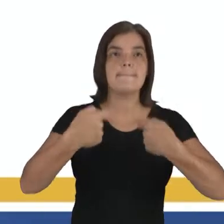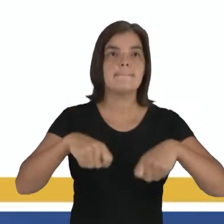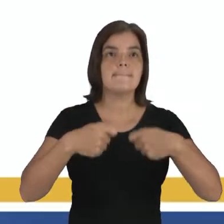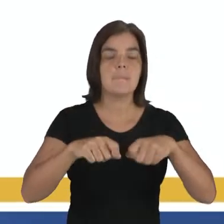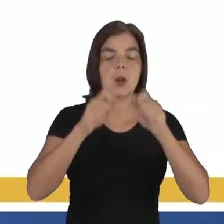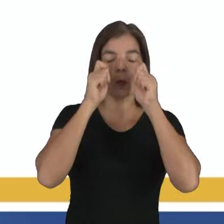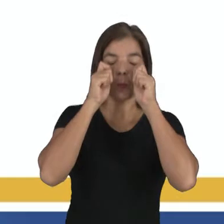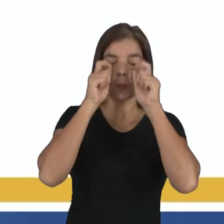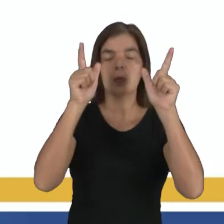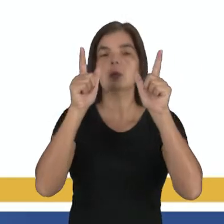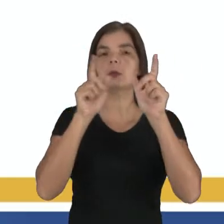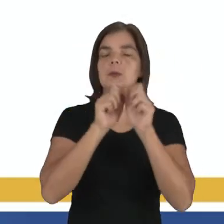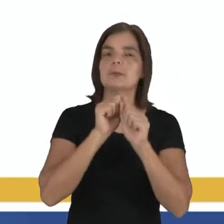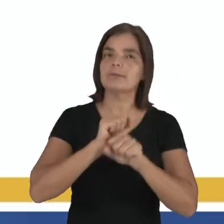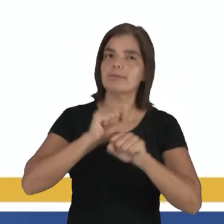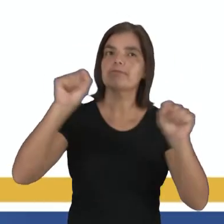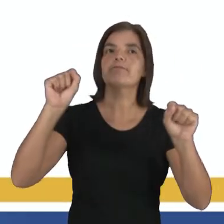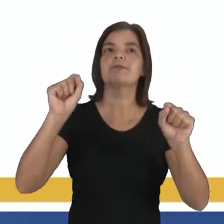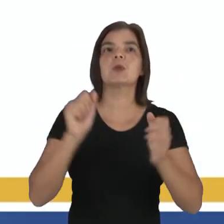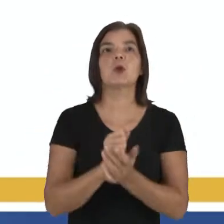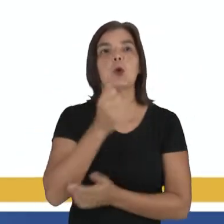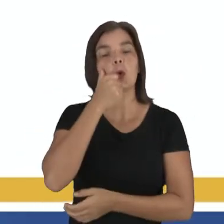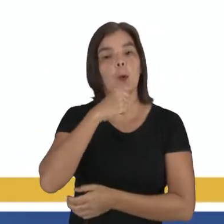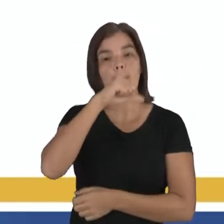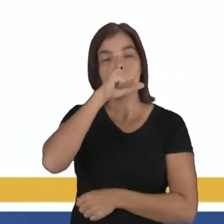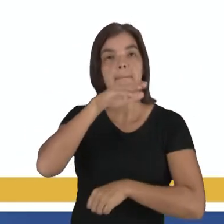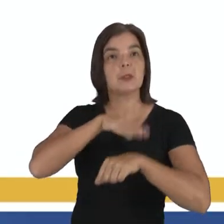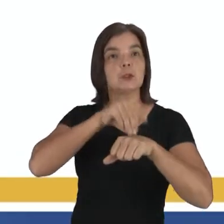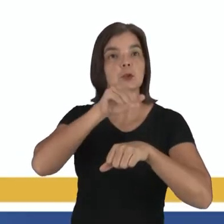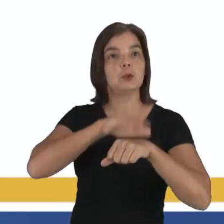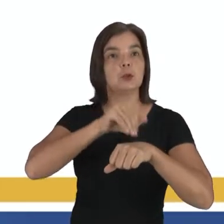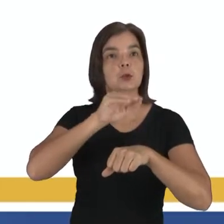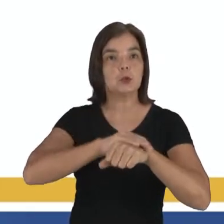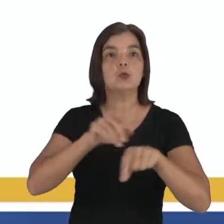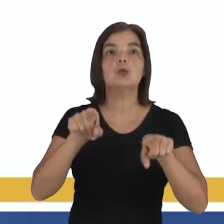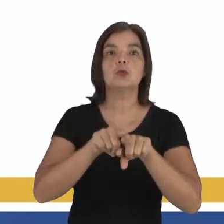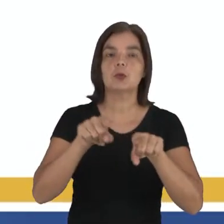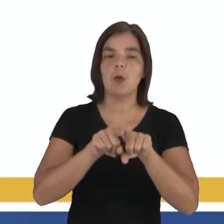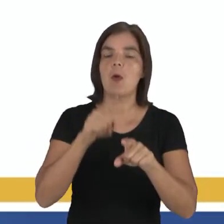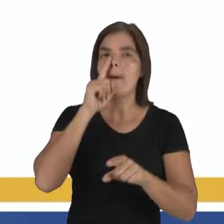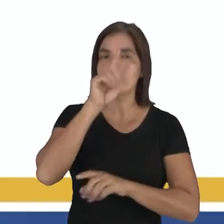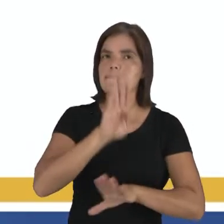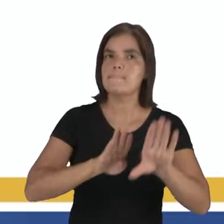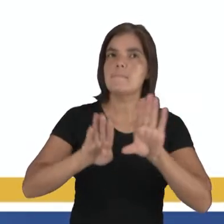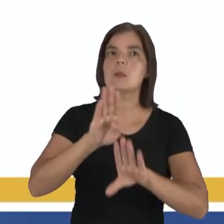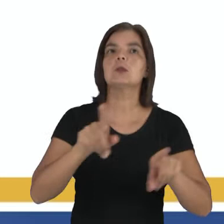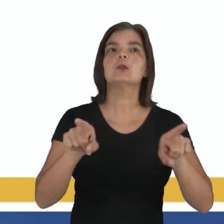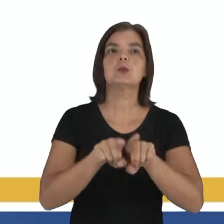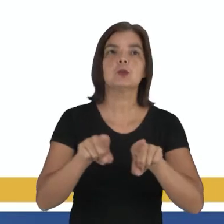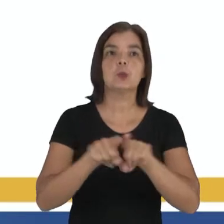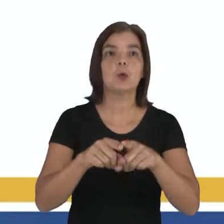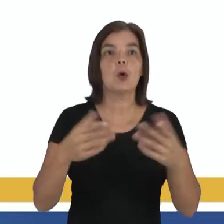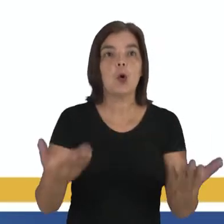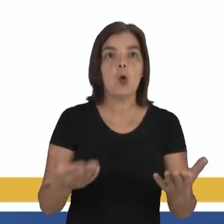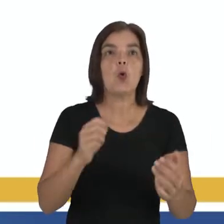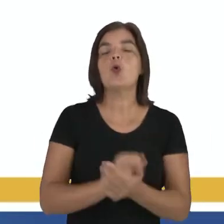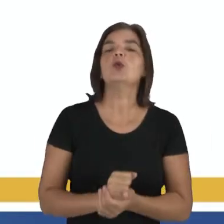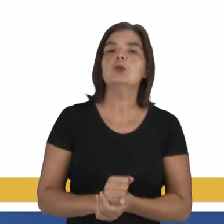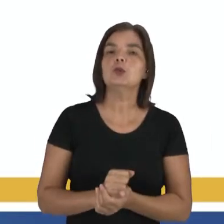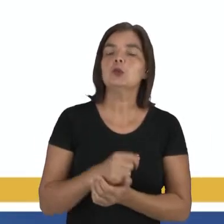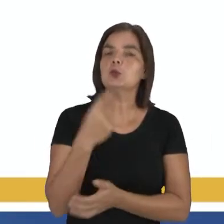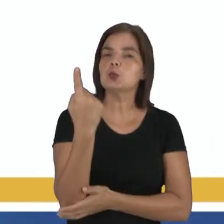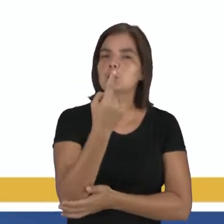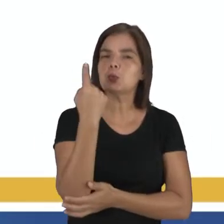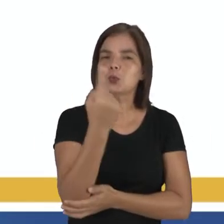precisa acordar de manhã, quando sua mãe o chama e em situações de perigo, como quando um alarme de